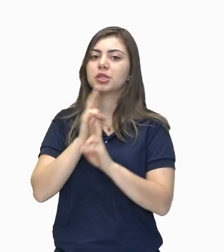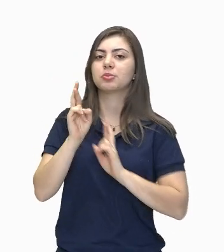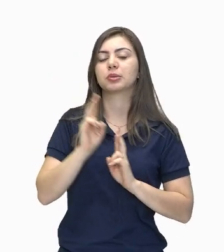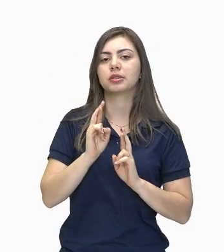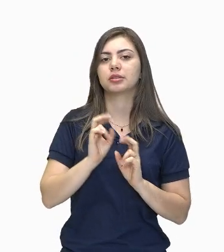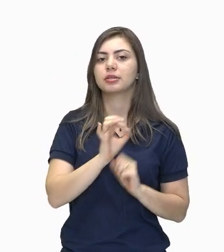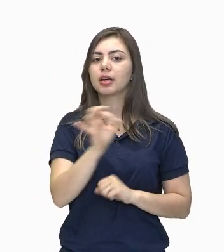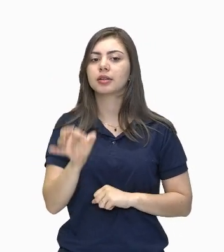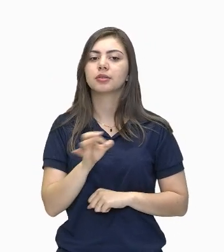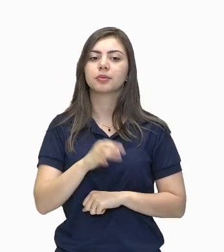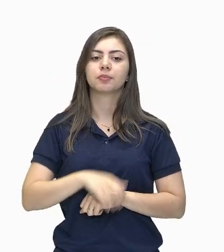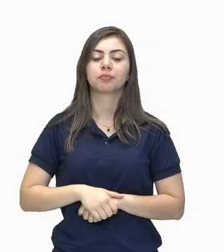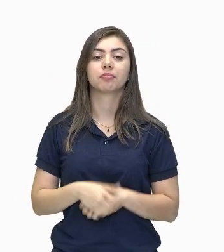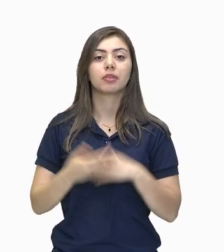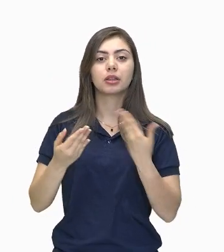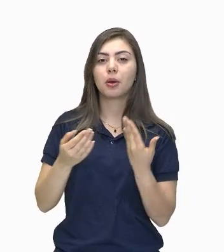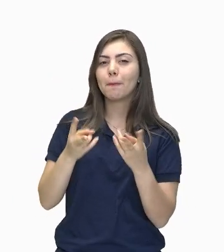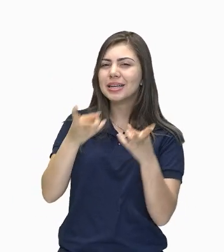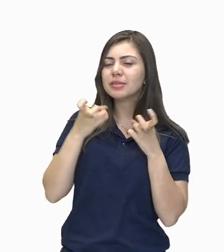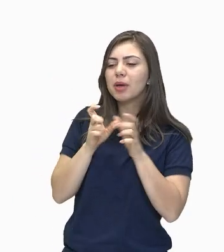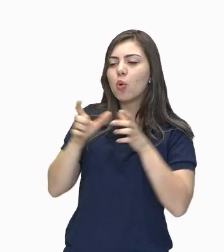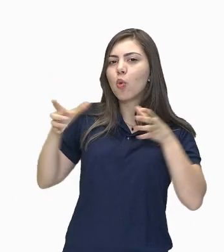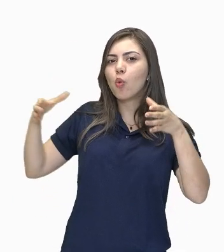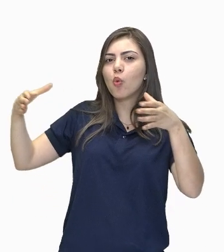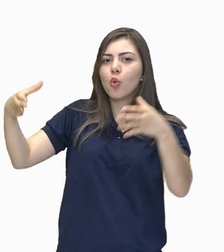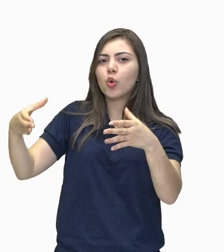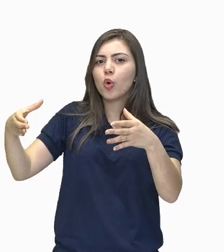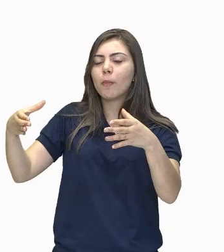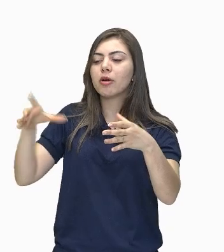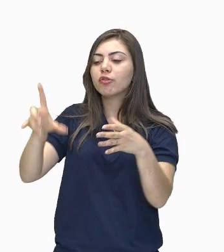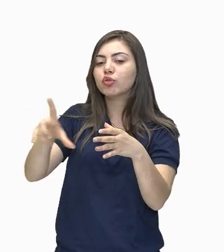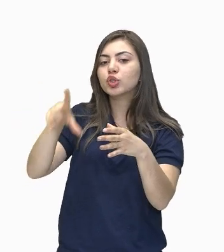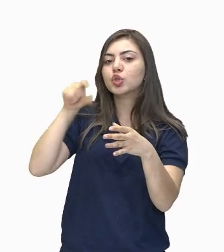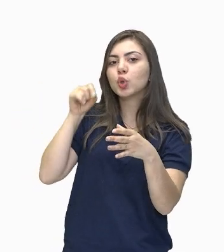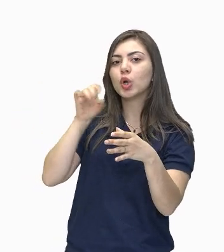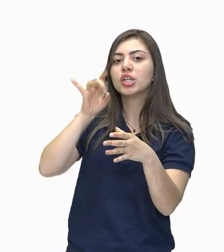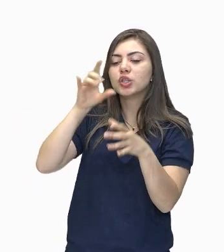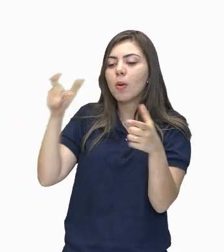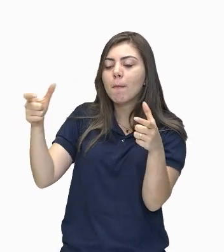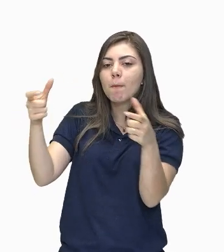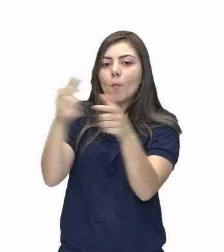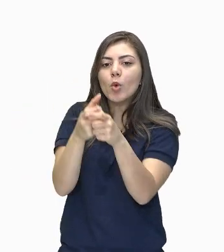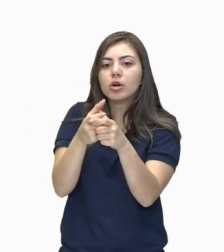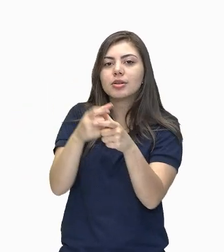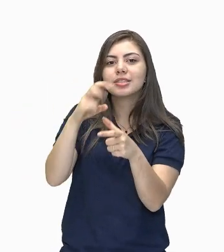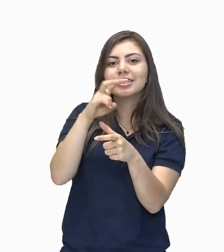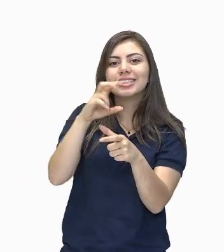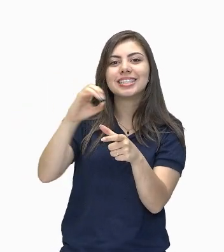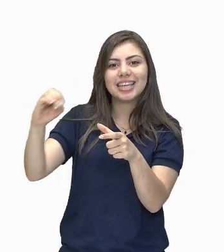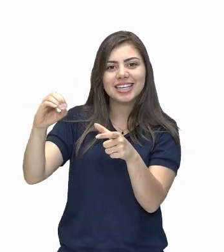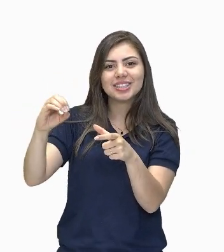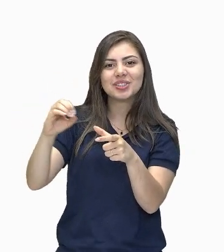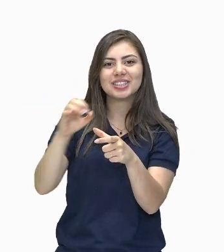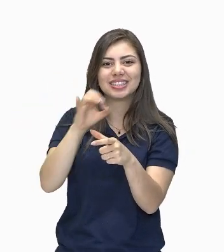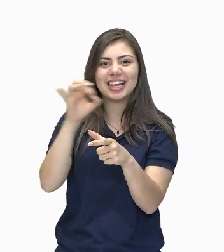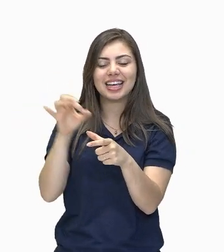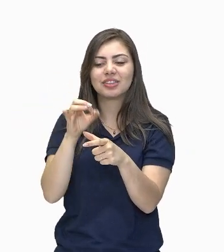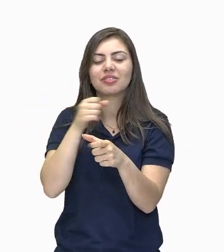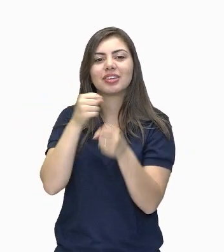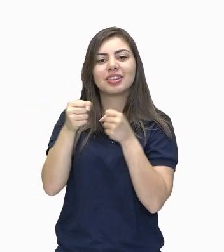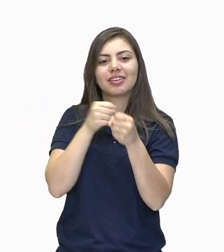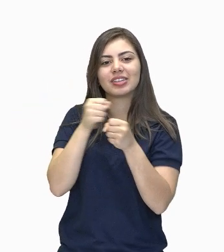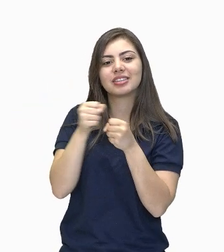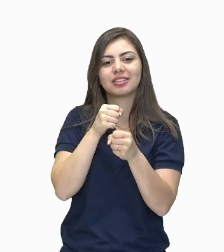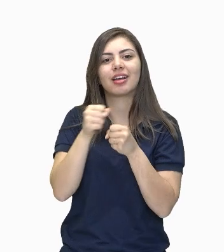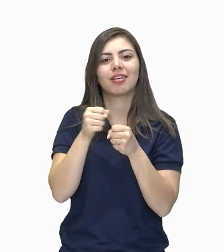daquele grupo, né, aquela população de 10 mil clientes, separa ali os 500